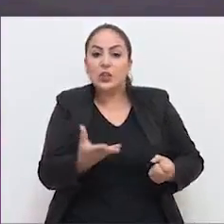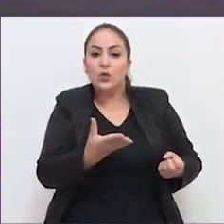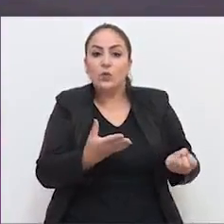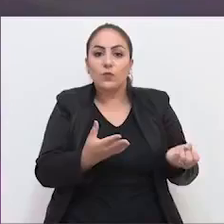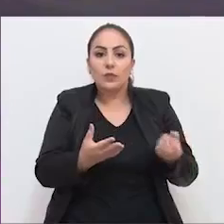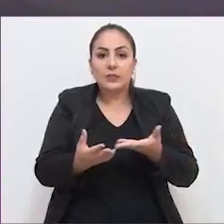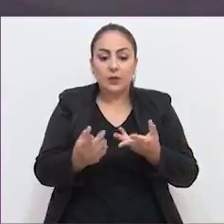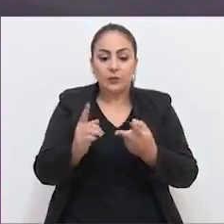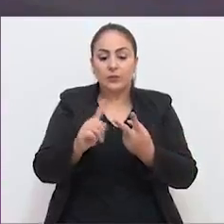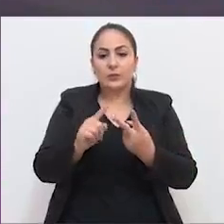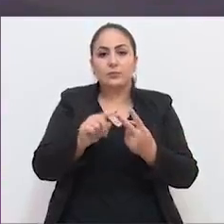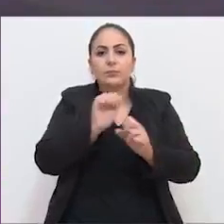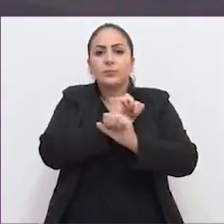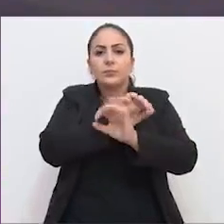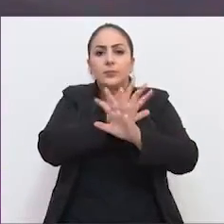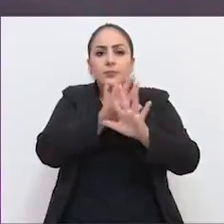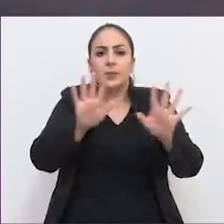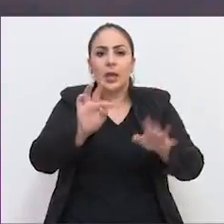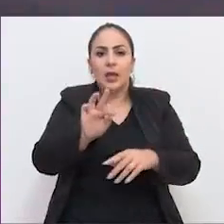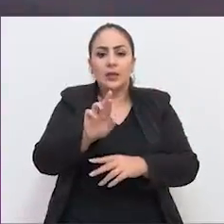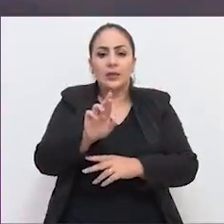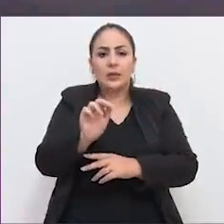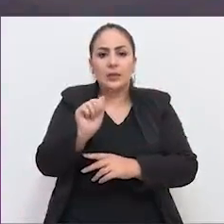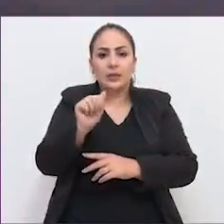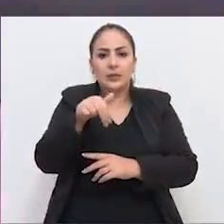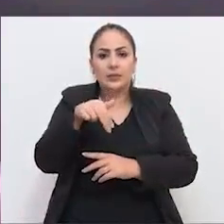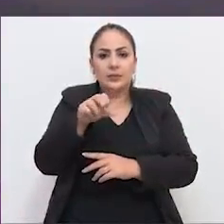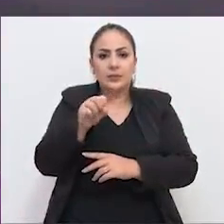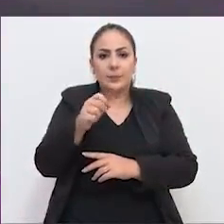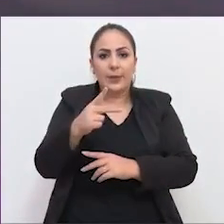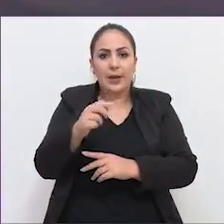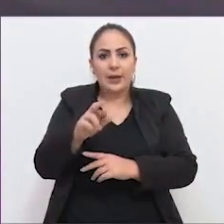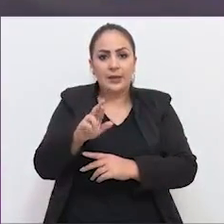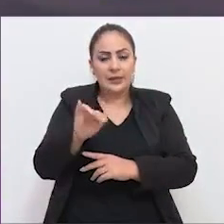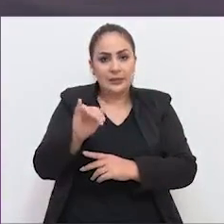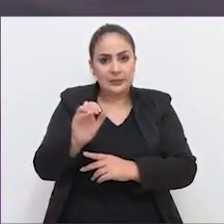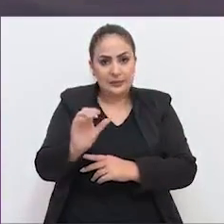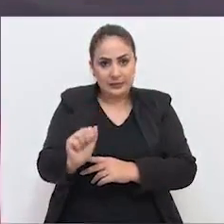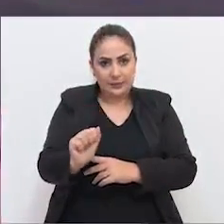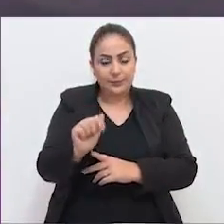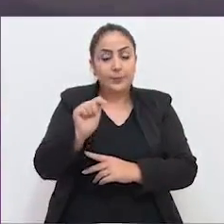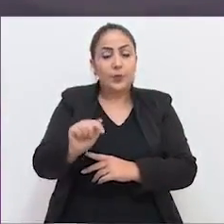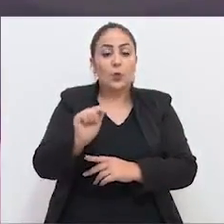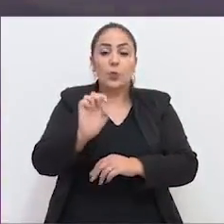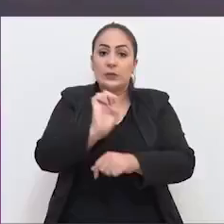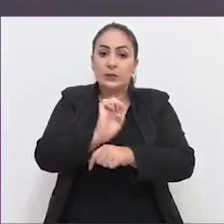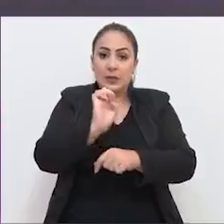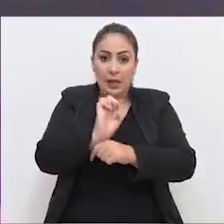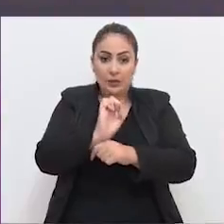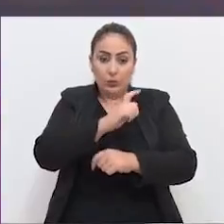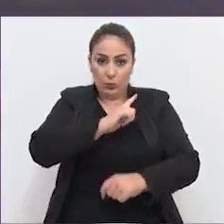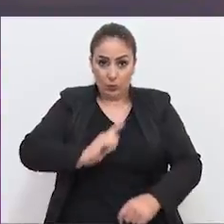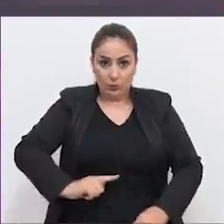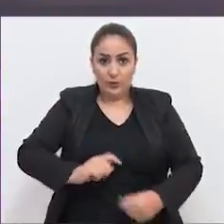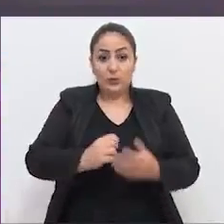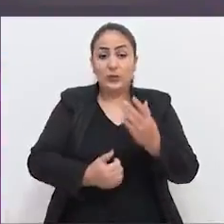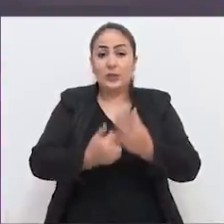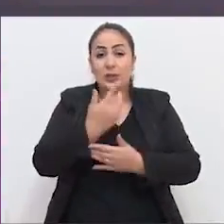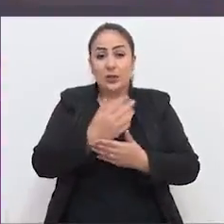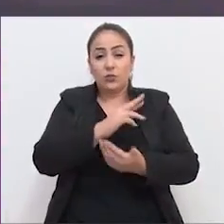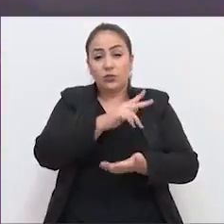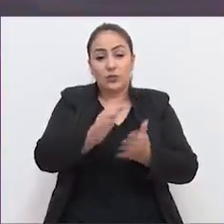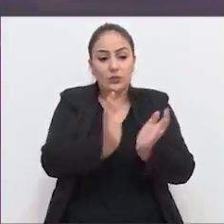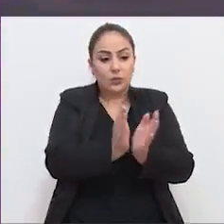transparência. Né? O Estado do Rio Grande do Sul, o governo do Rio Grande do Sul, criou o gabinete de crise e uma série de